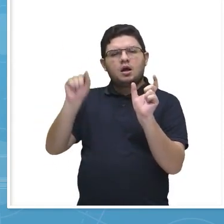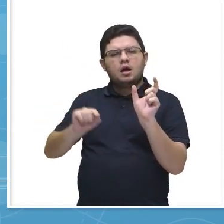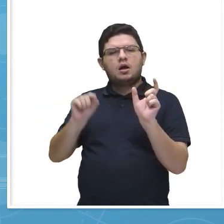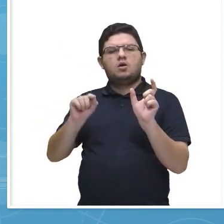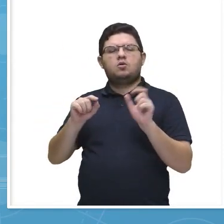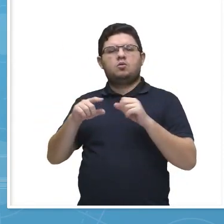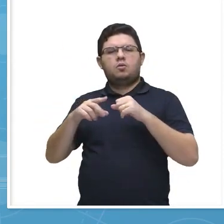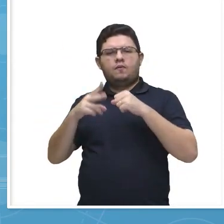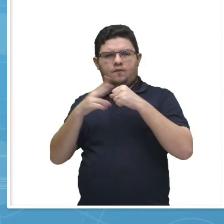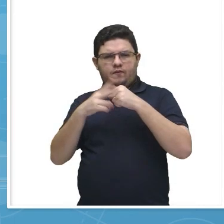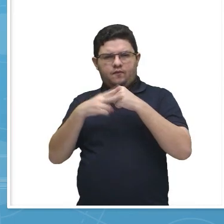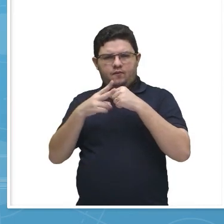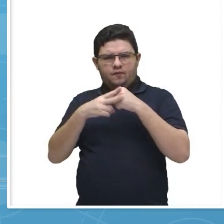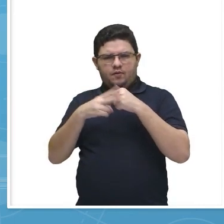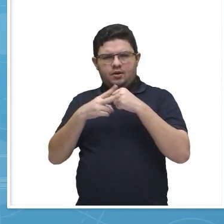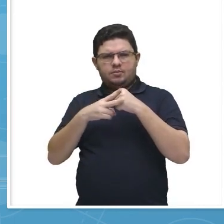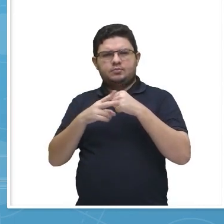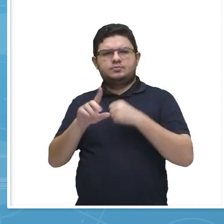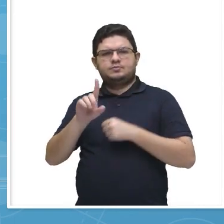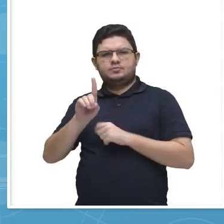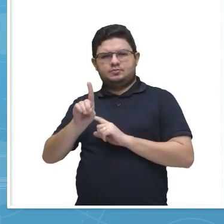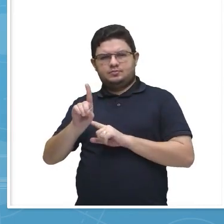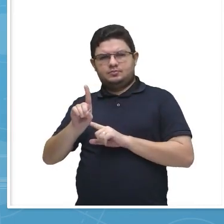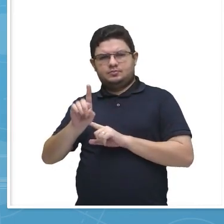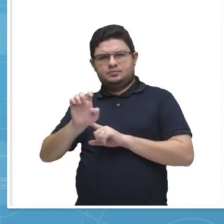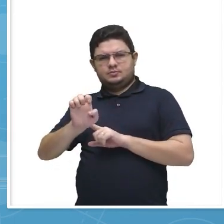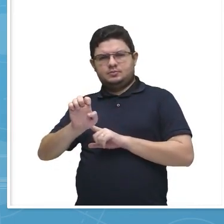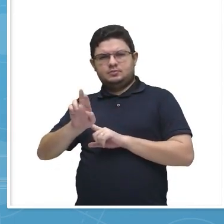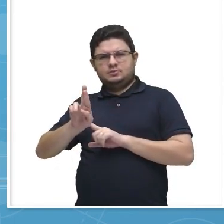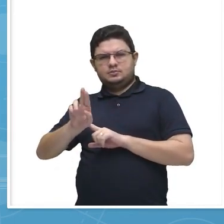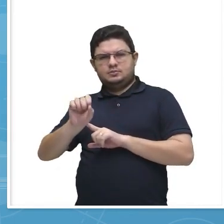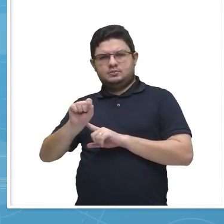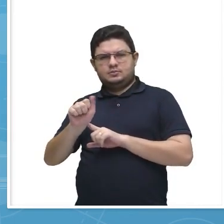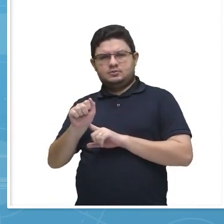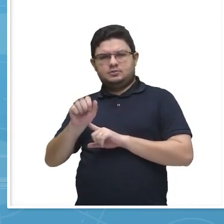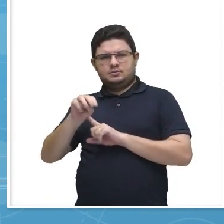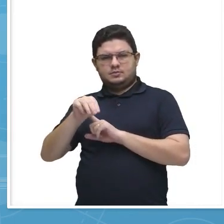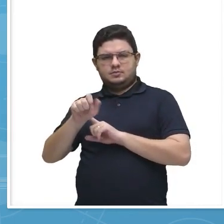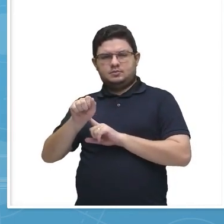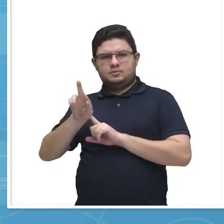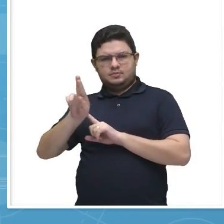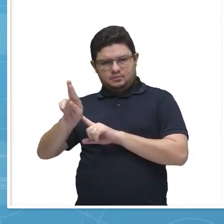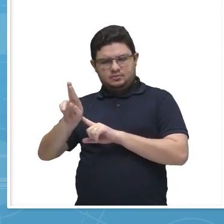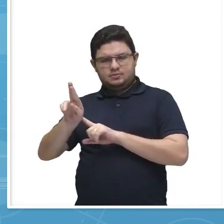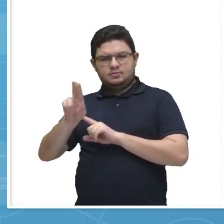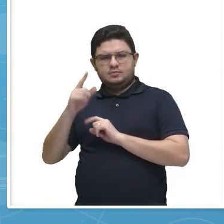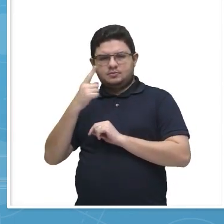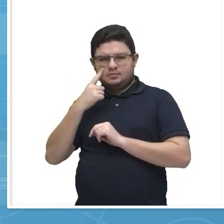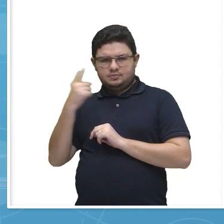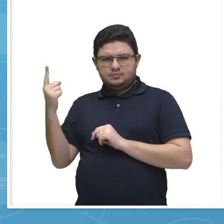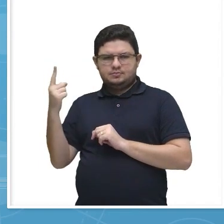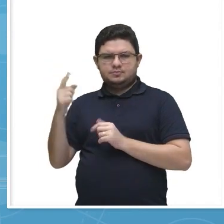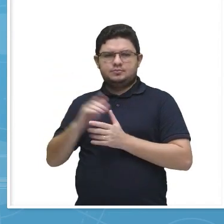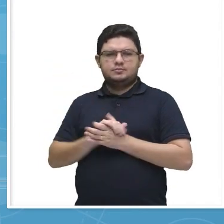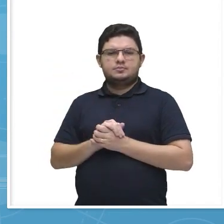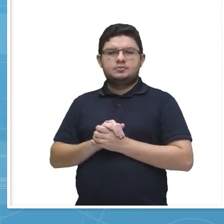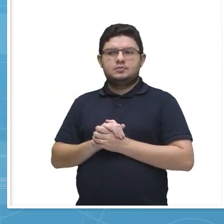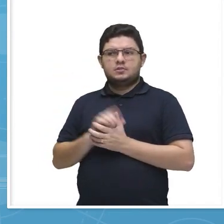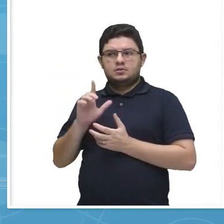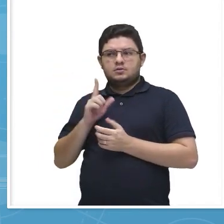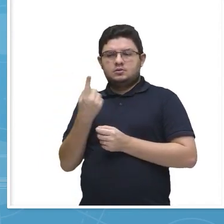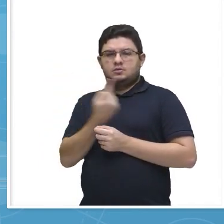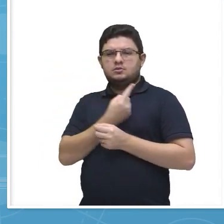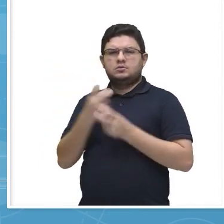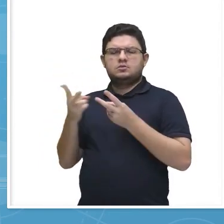verbo significativo, um verbo que expressa a ação, certo? E é exatamente olhando para o núcleo que a gente